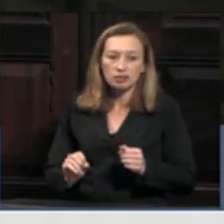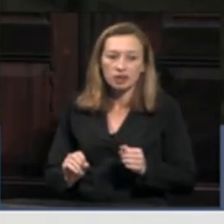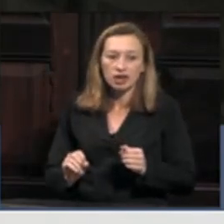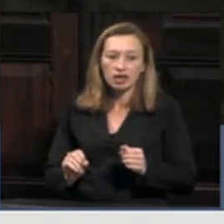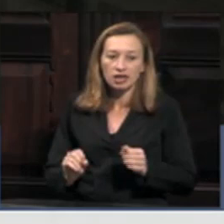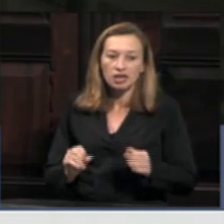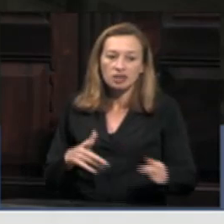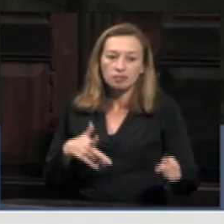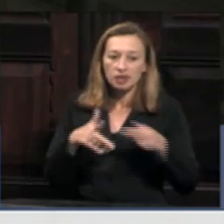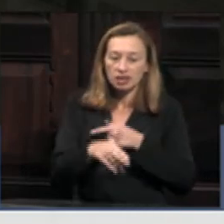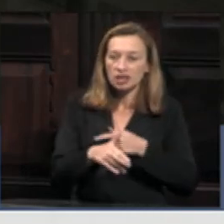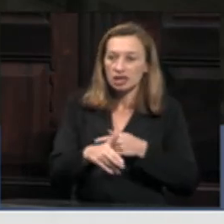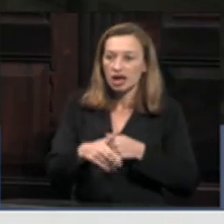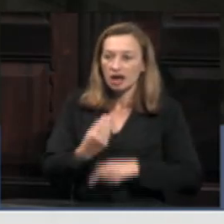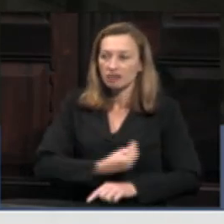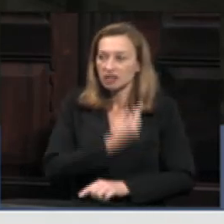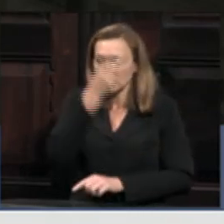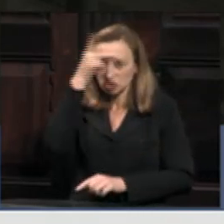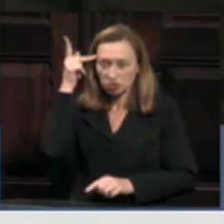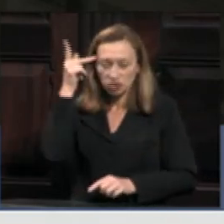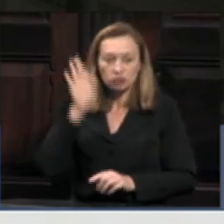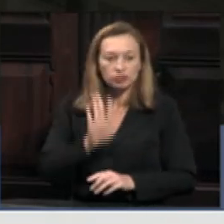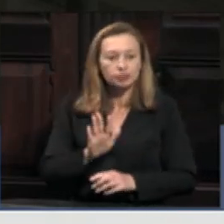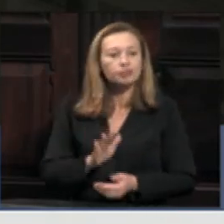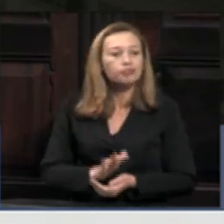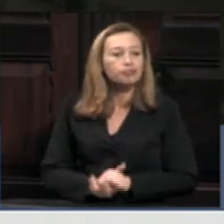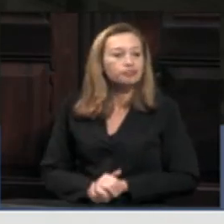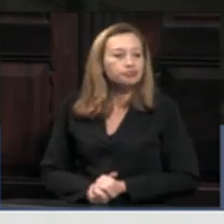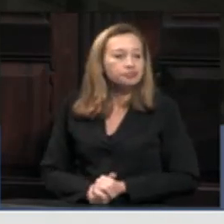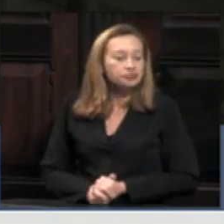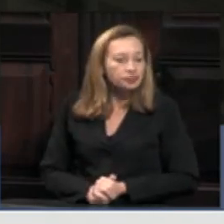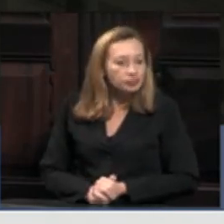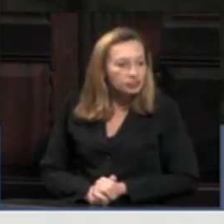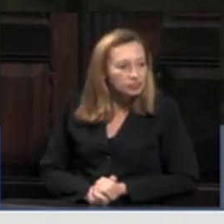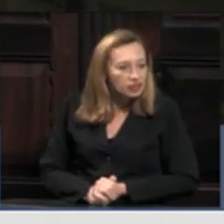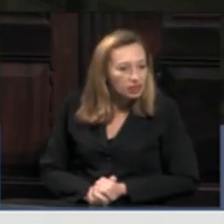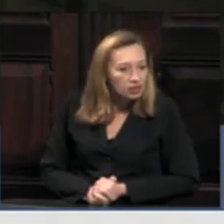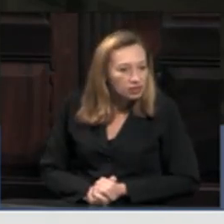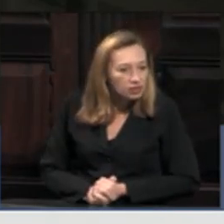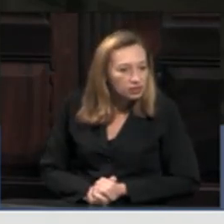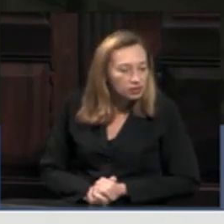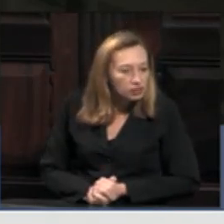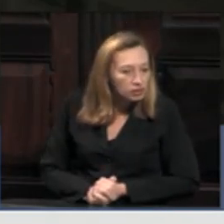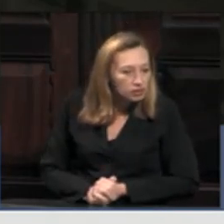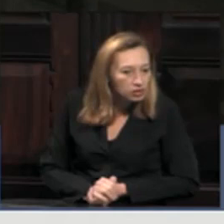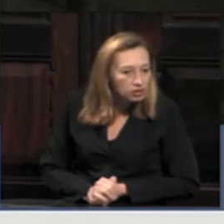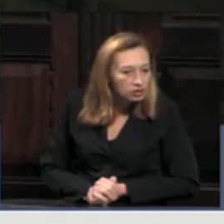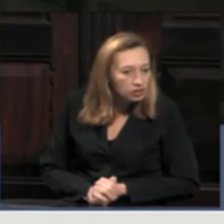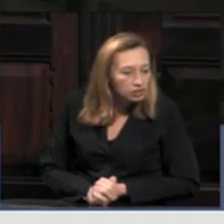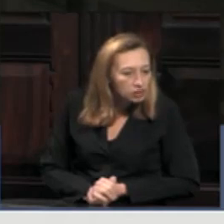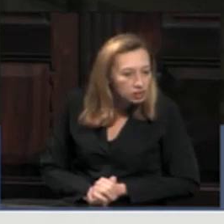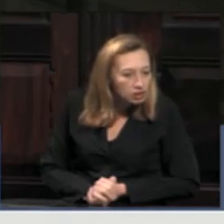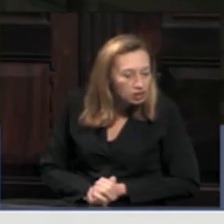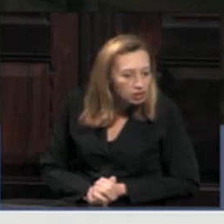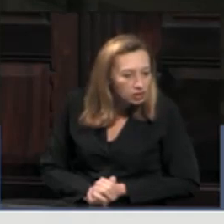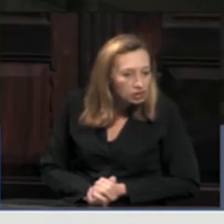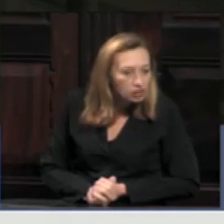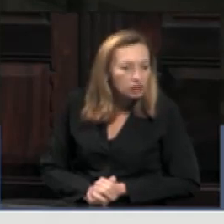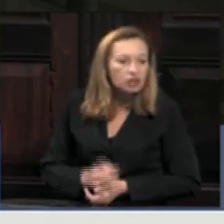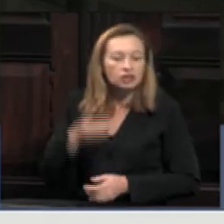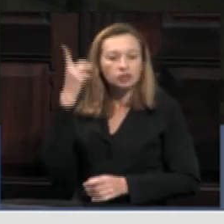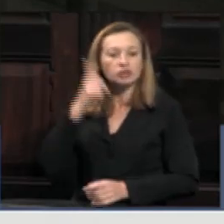atrapalhar a vida do consumidor. Deputado Wagner Montes fez